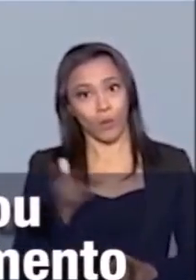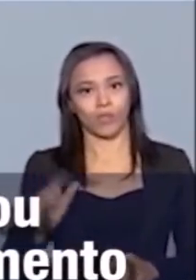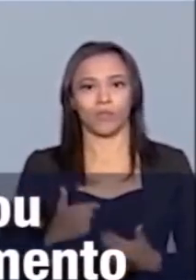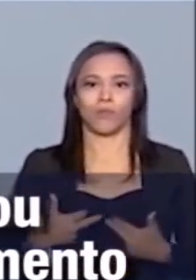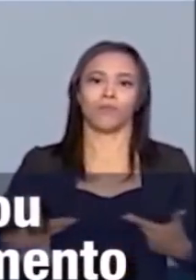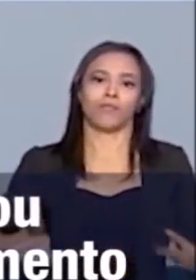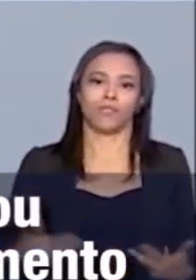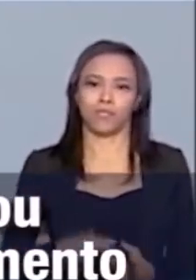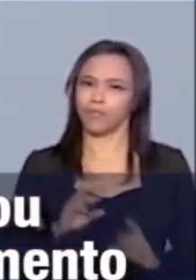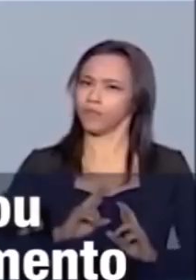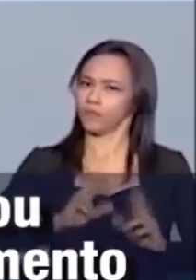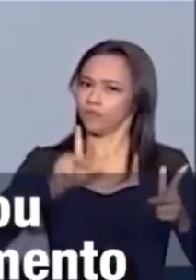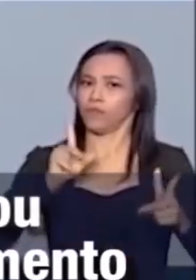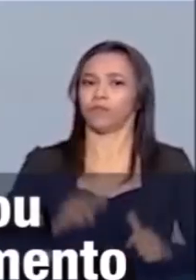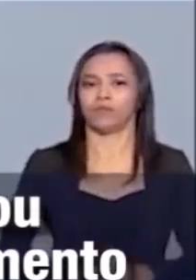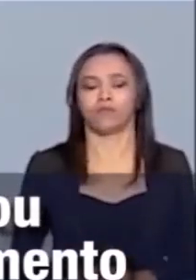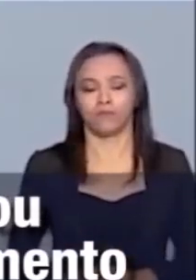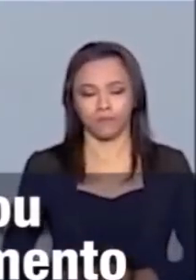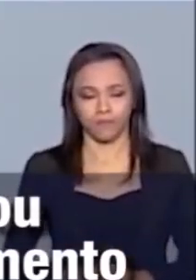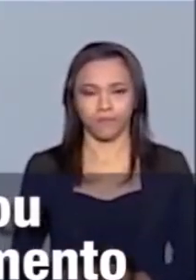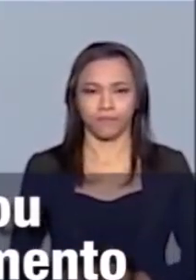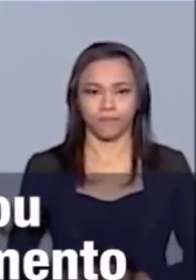coisa completamente diferente.